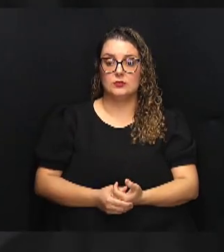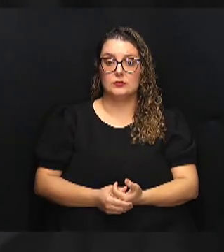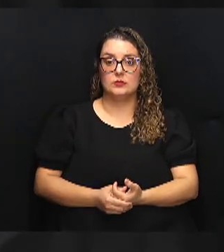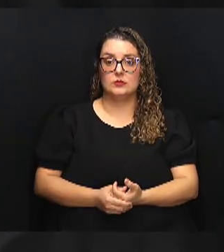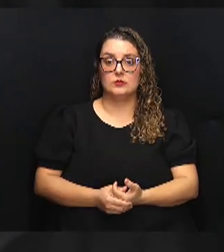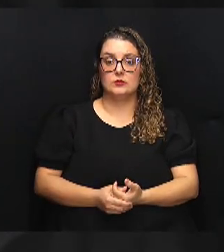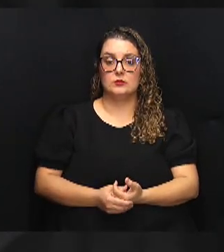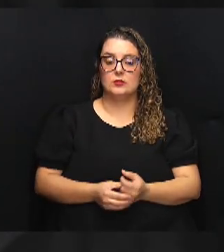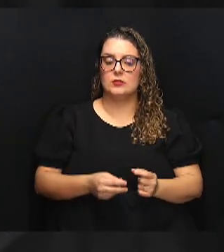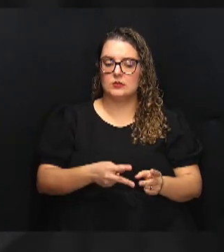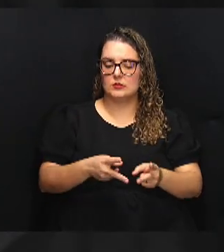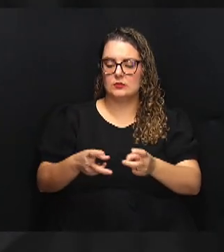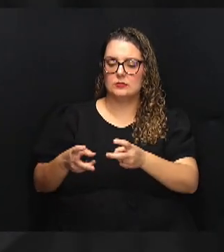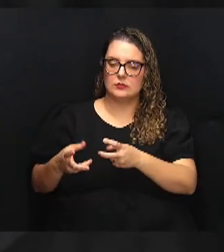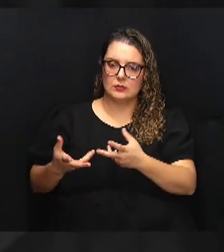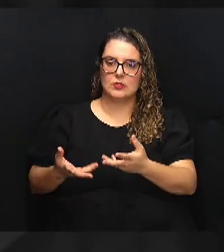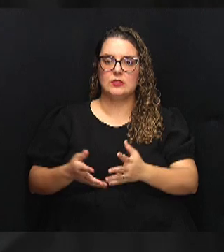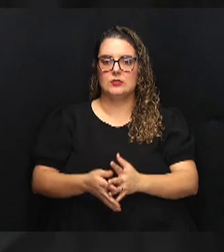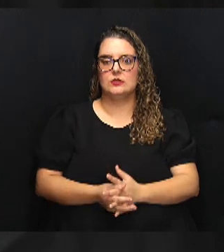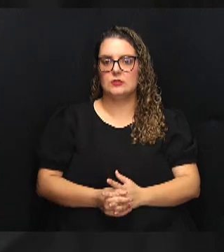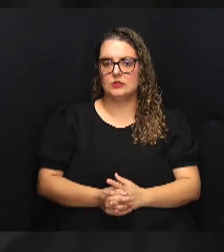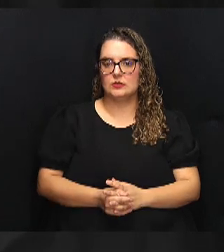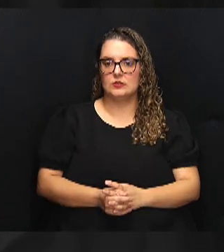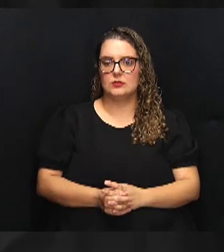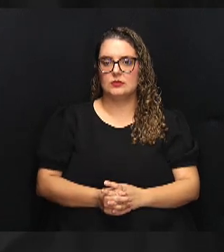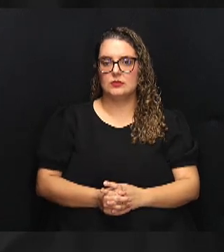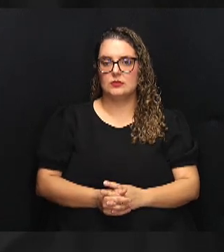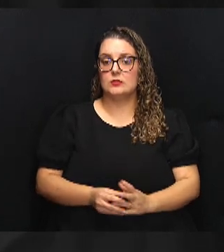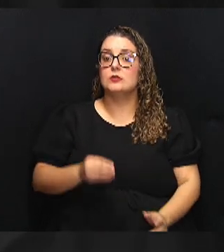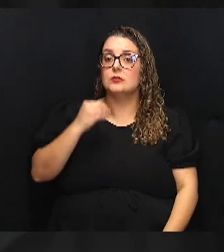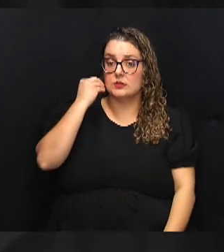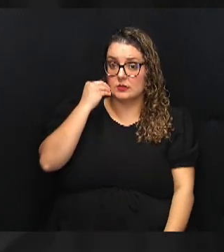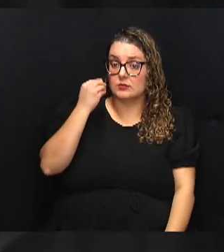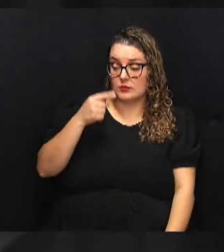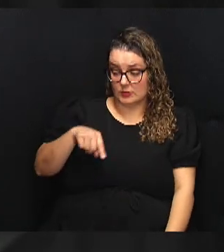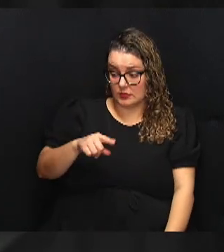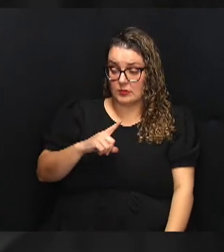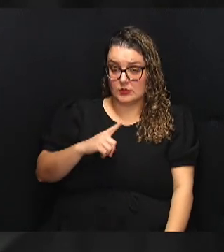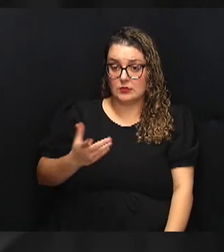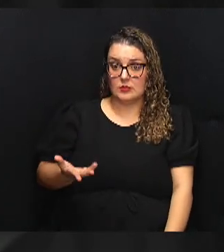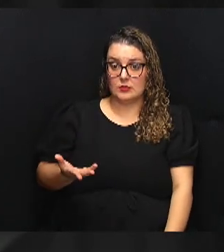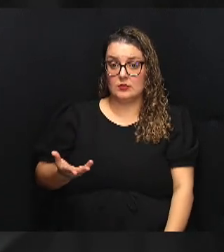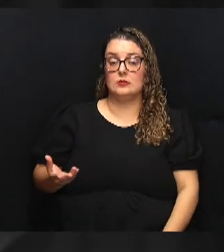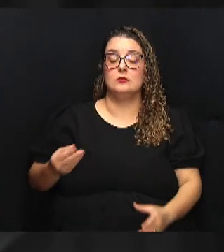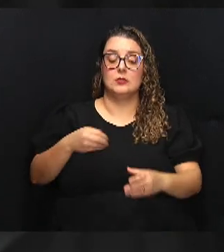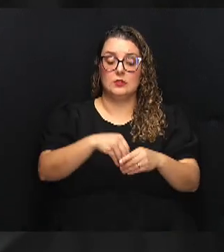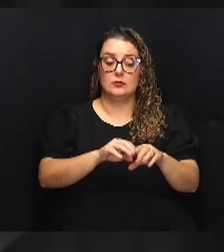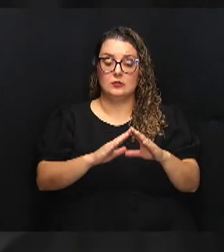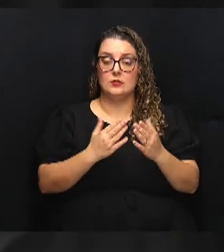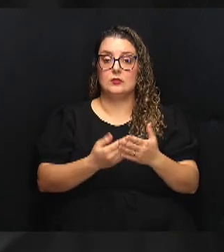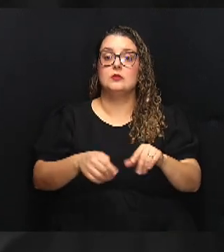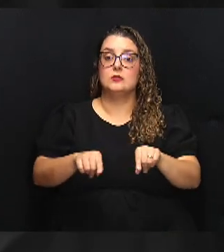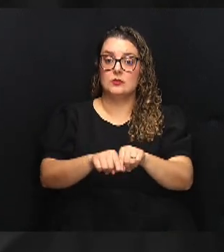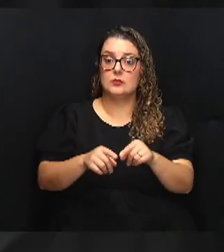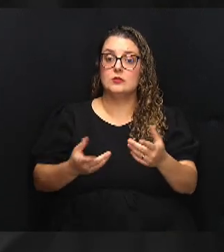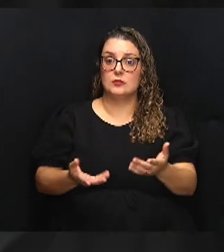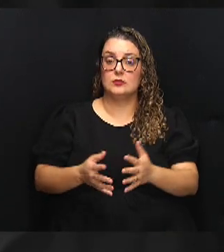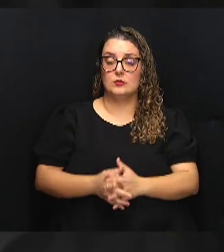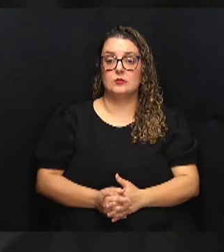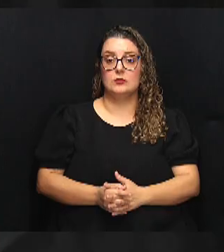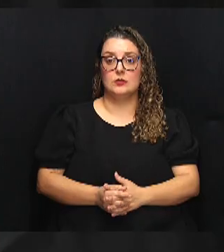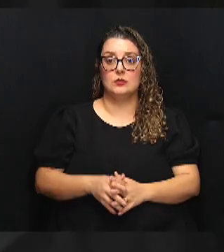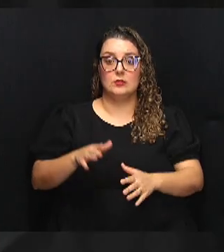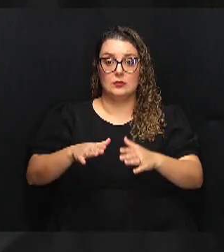essa percepção, né, essa experiência que eles têm lá, né, para dentro da escola também, né, muitas